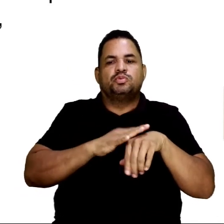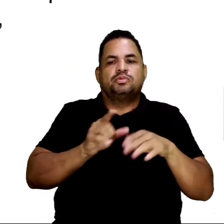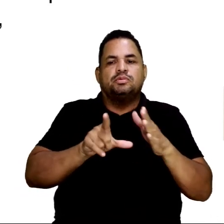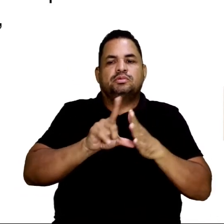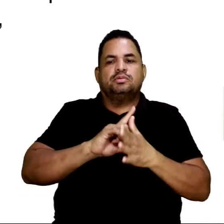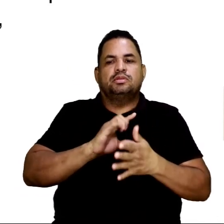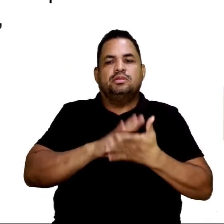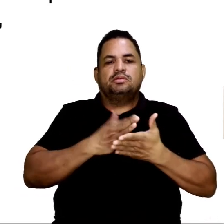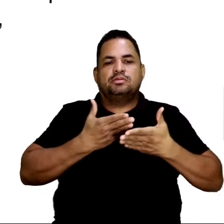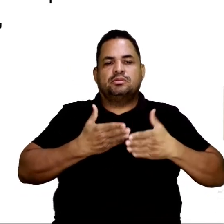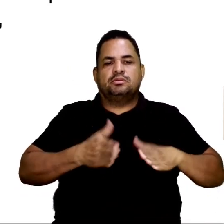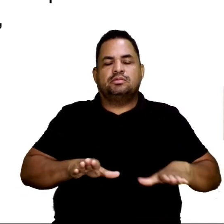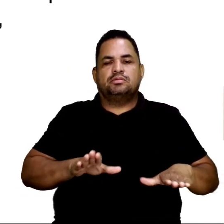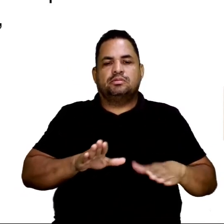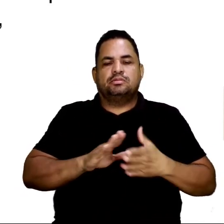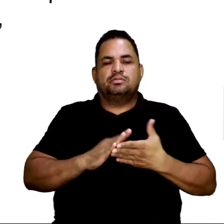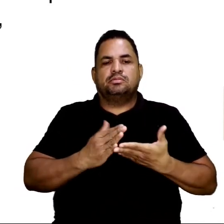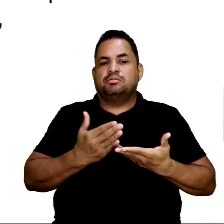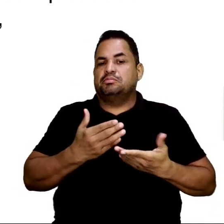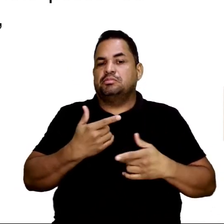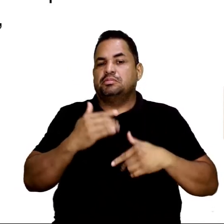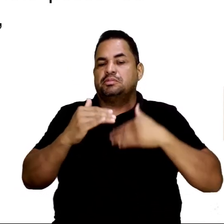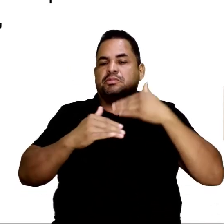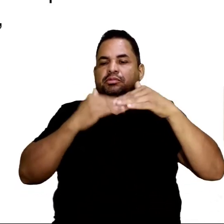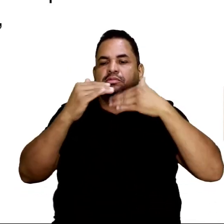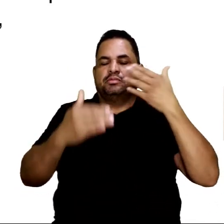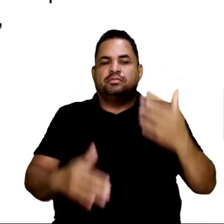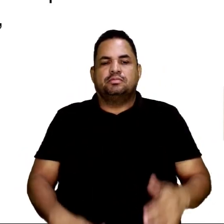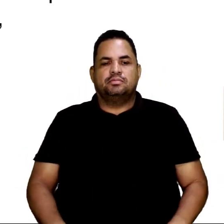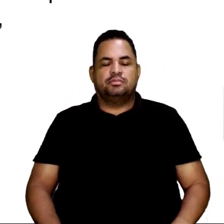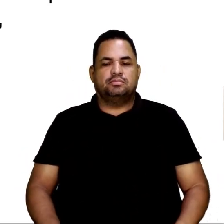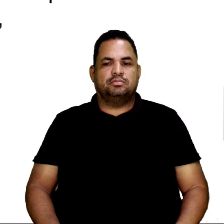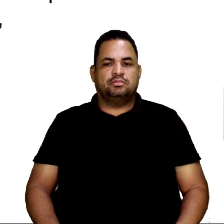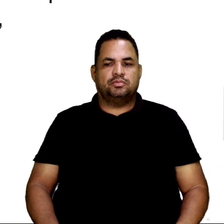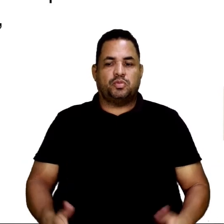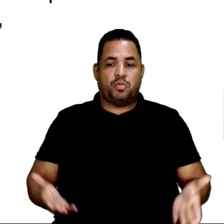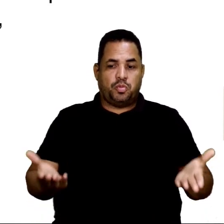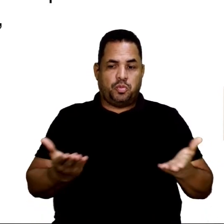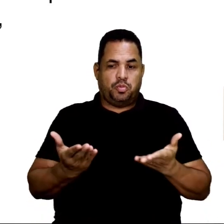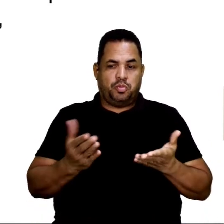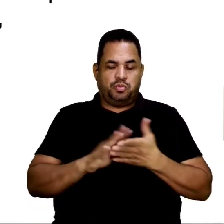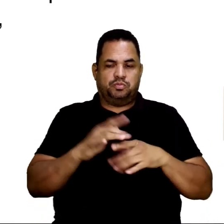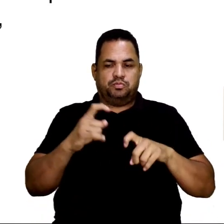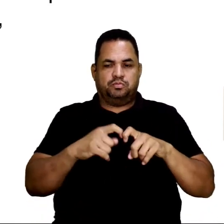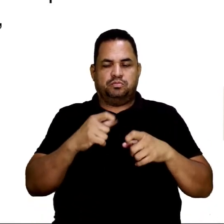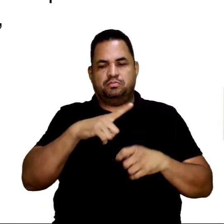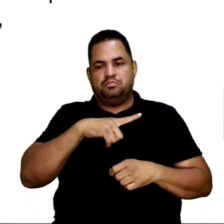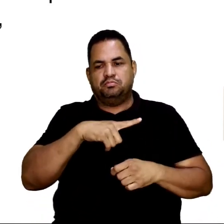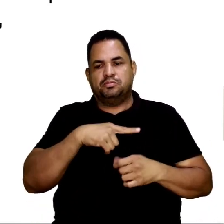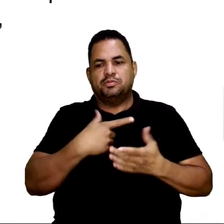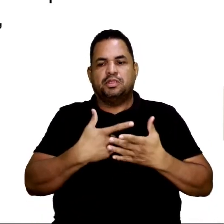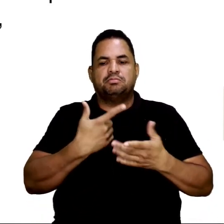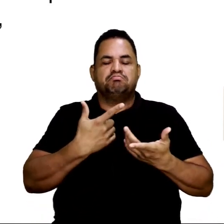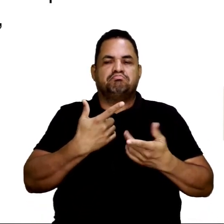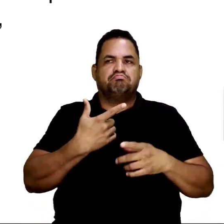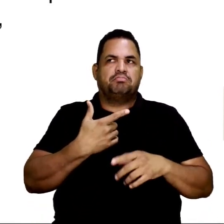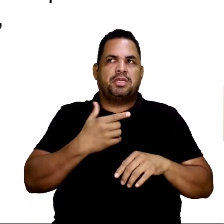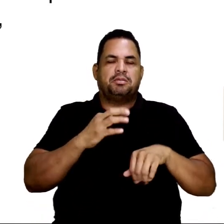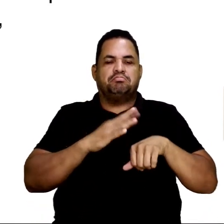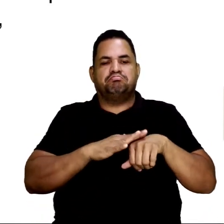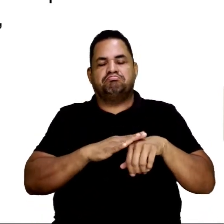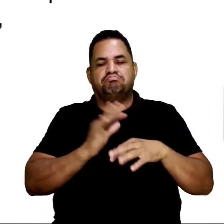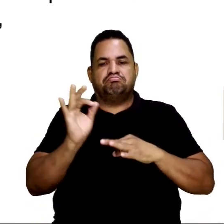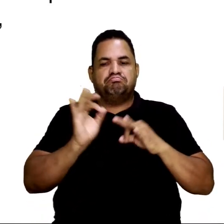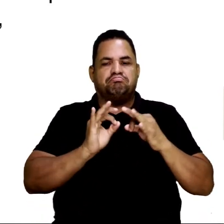e a anormalidade do desenvolvimento. Hoje em dia, o médico pode determinar se o feto possui ou não certa doença ou má